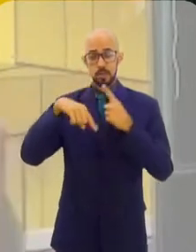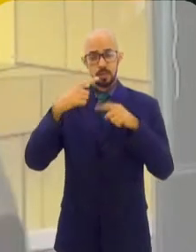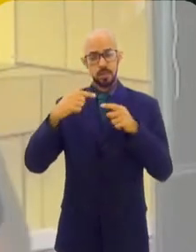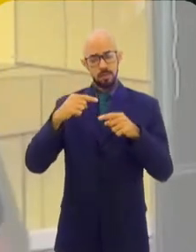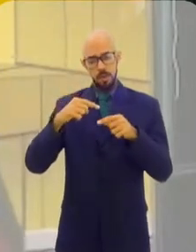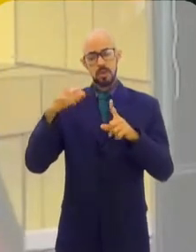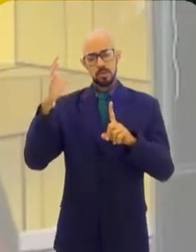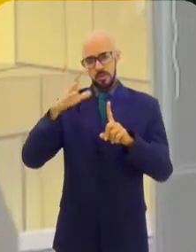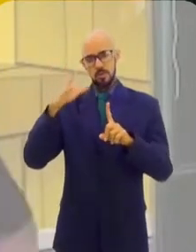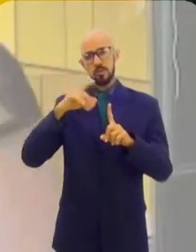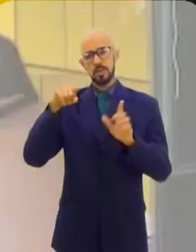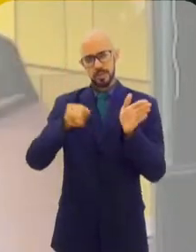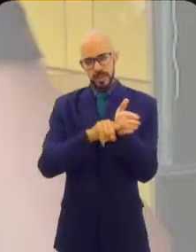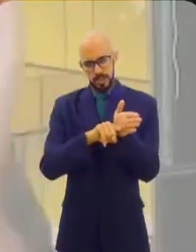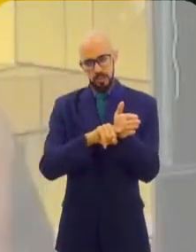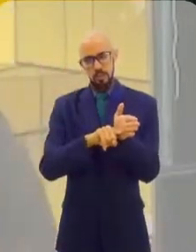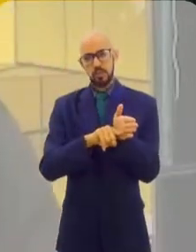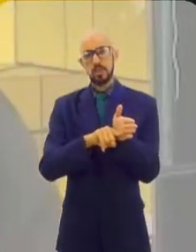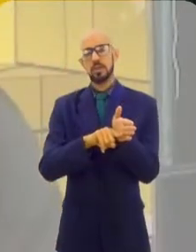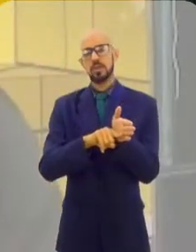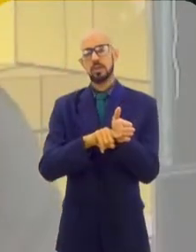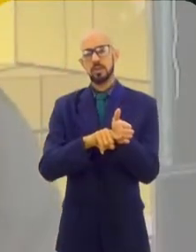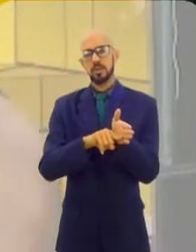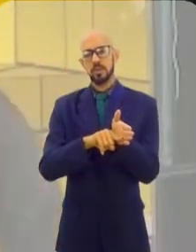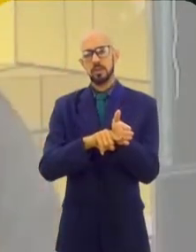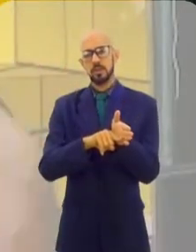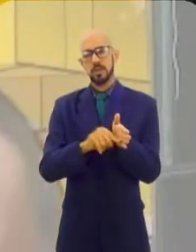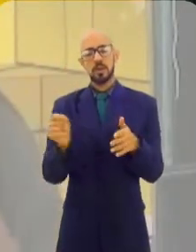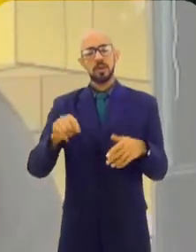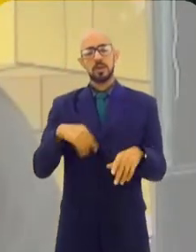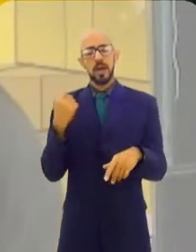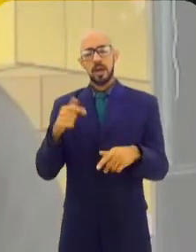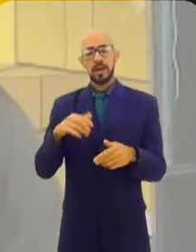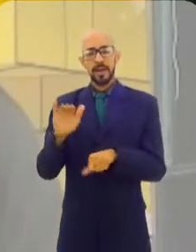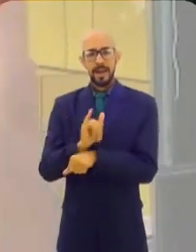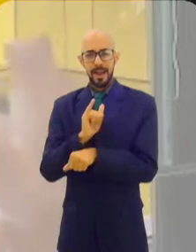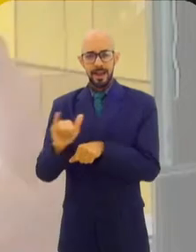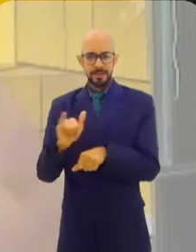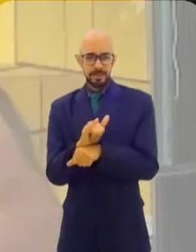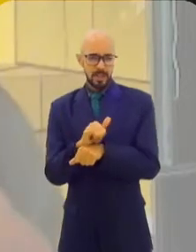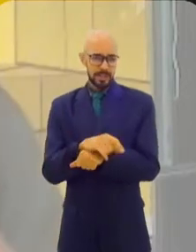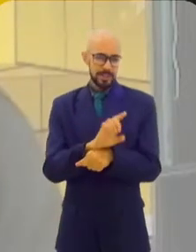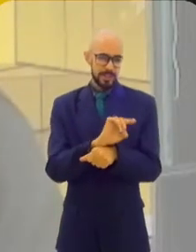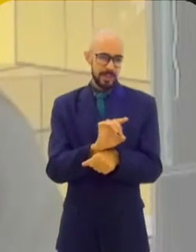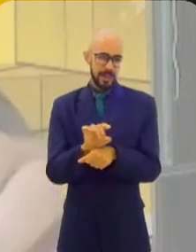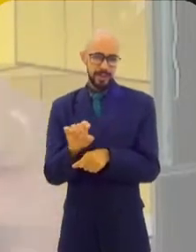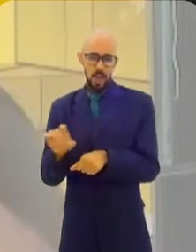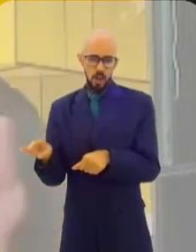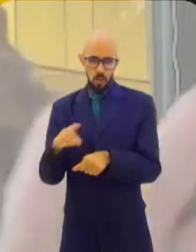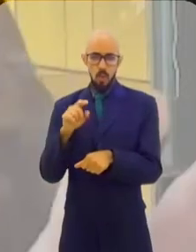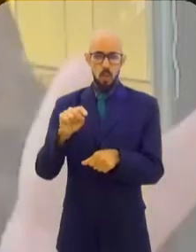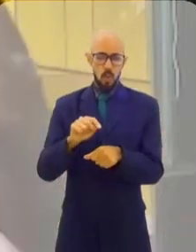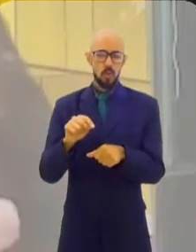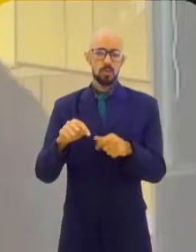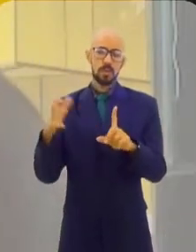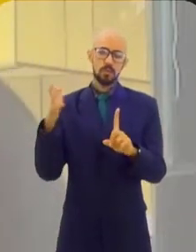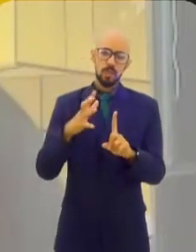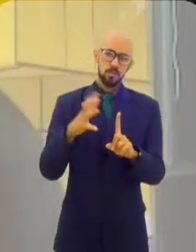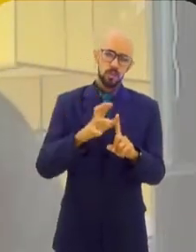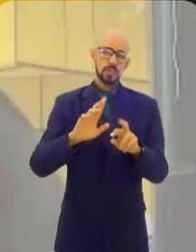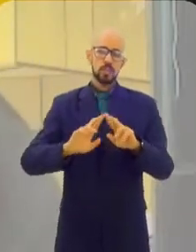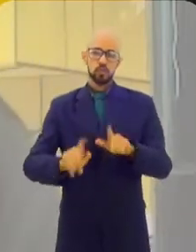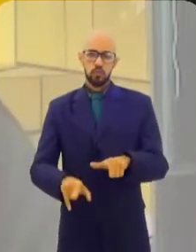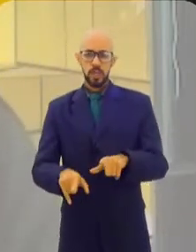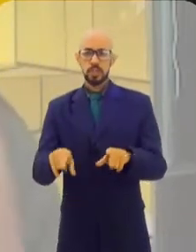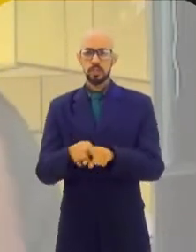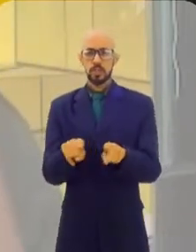crescimento enorme foi muito impactado então assim elas foram impactar as formas diferentes e aí concordo